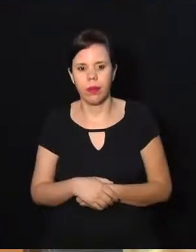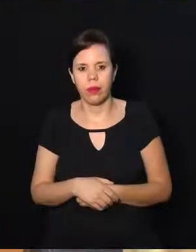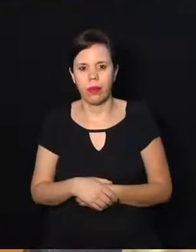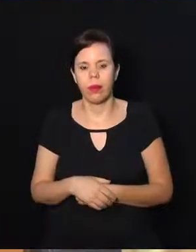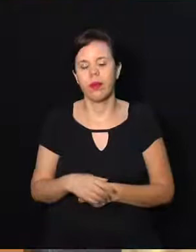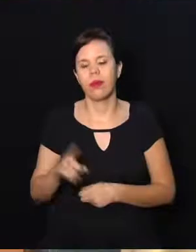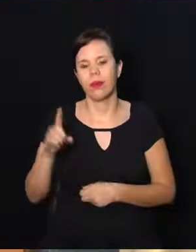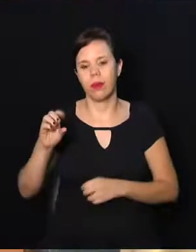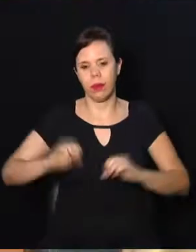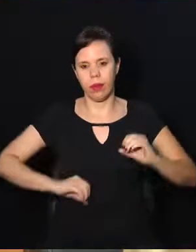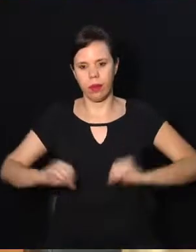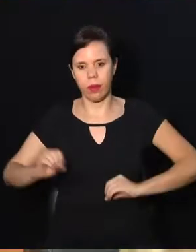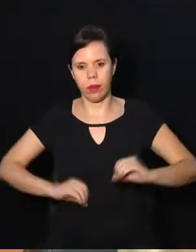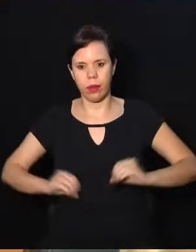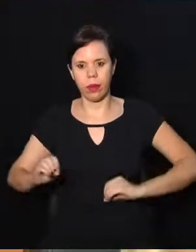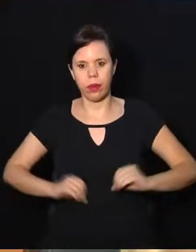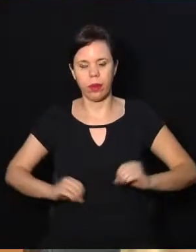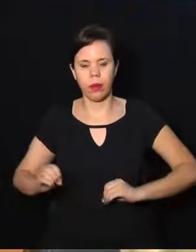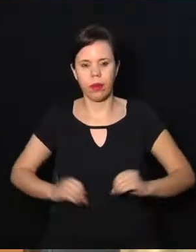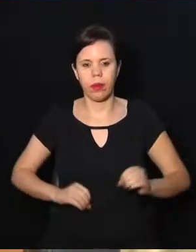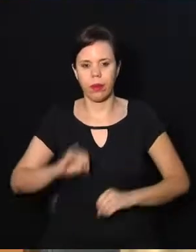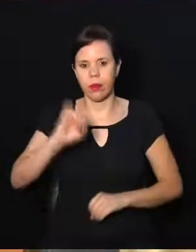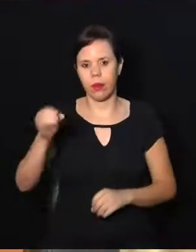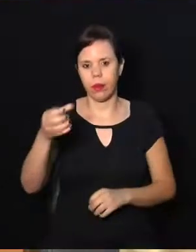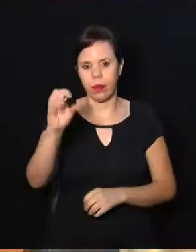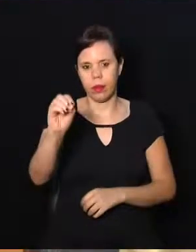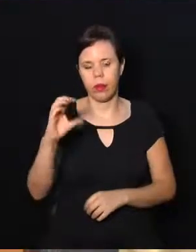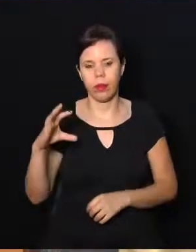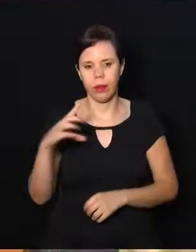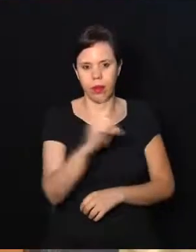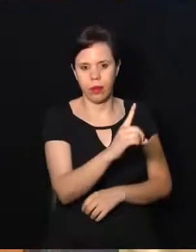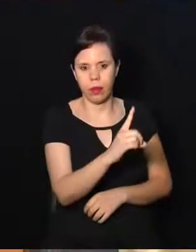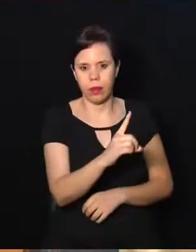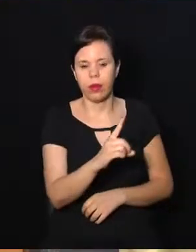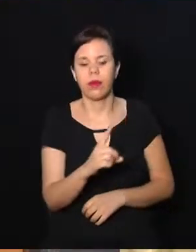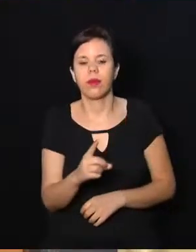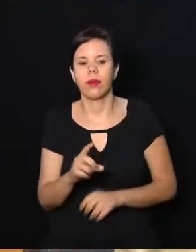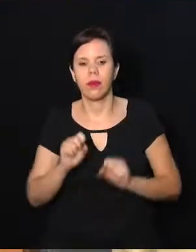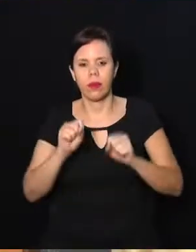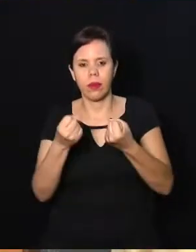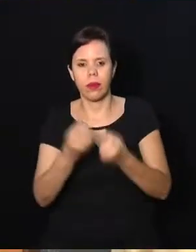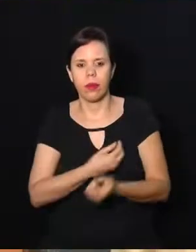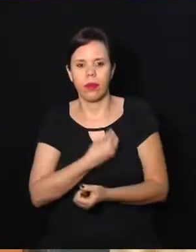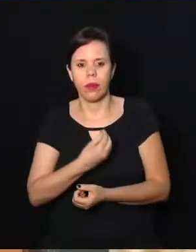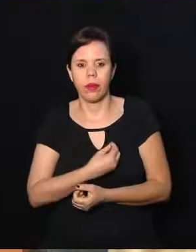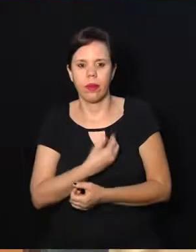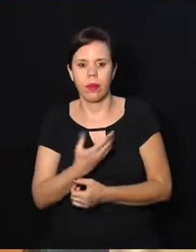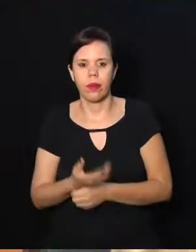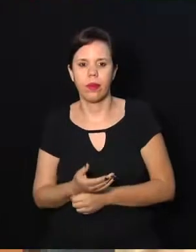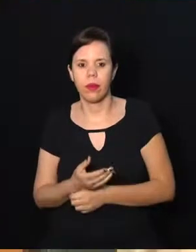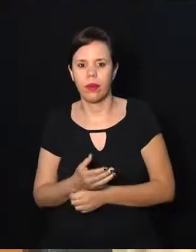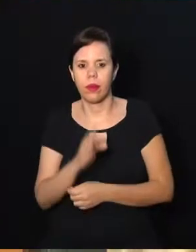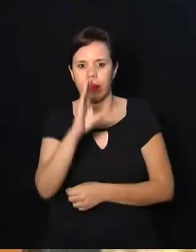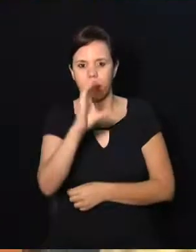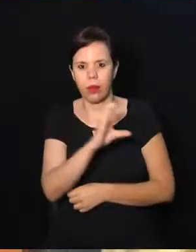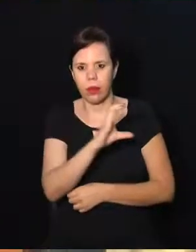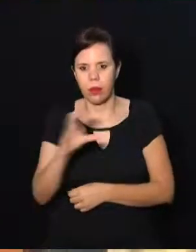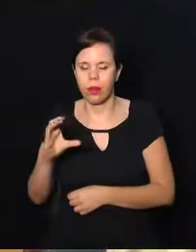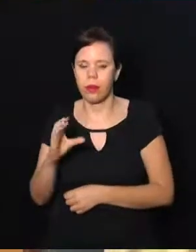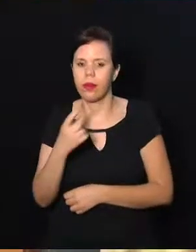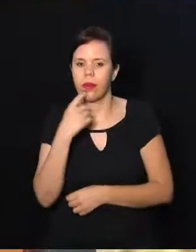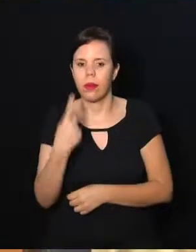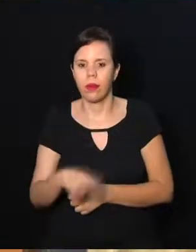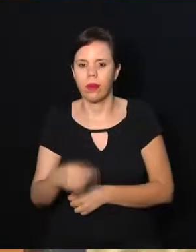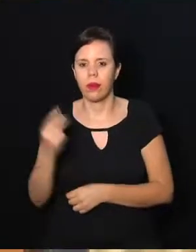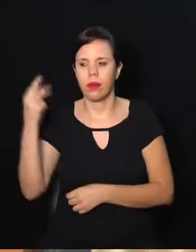João Vicente, que é coordenador da Comissão de Bioética e Defesa da Vida da Arquidiocese de Campinas. É um parceiro